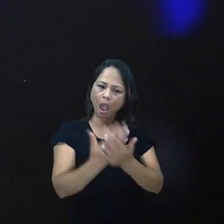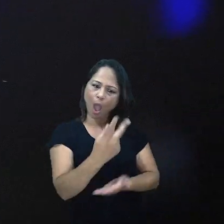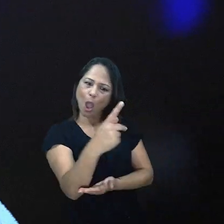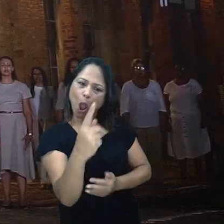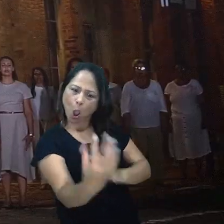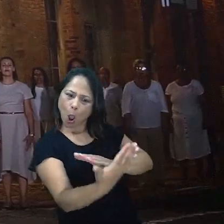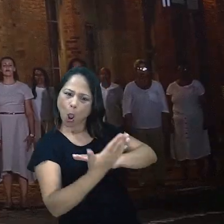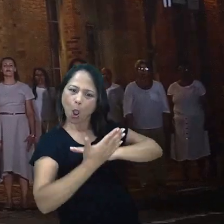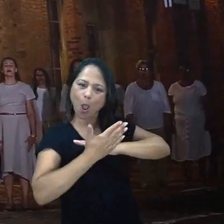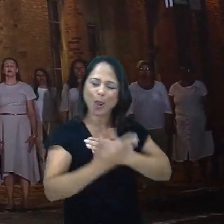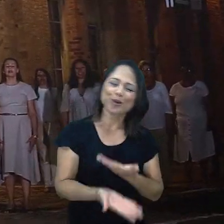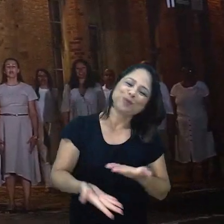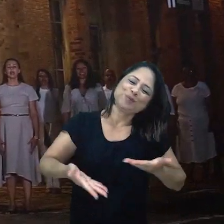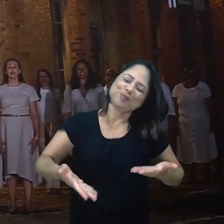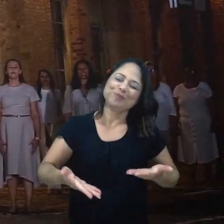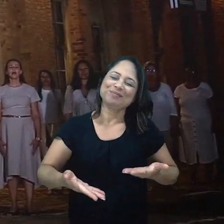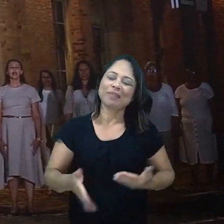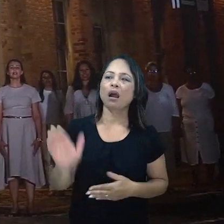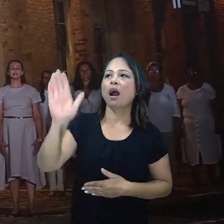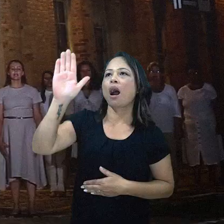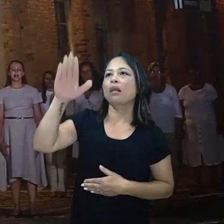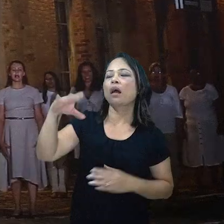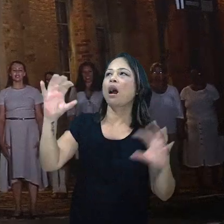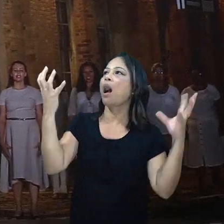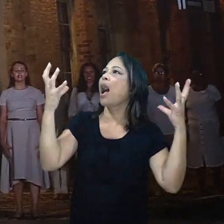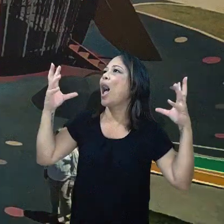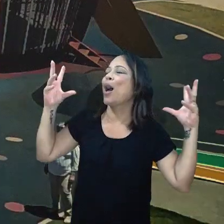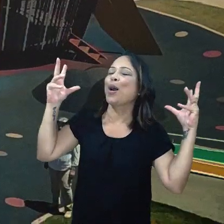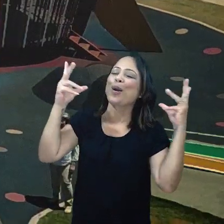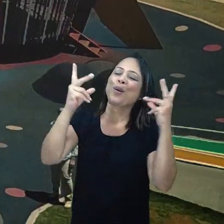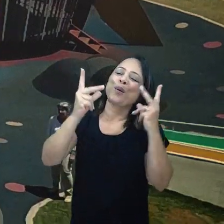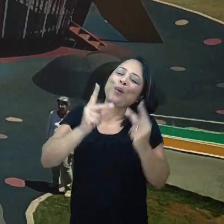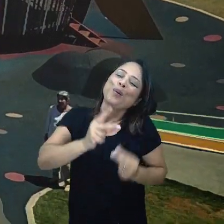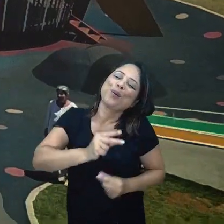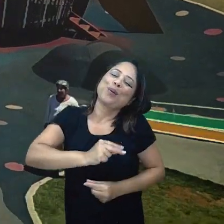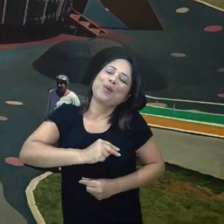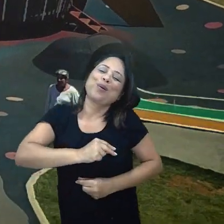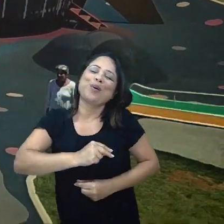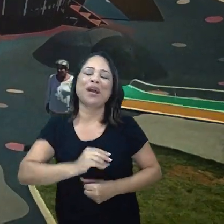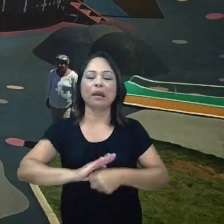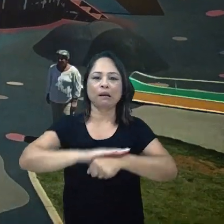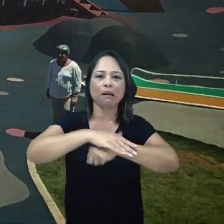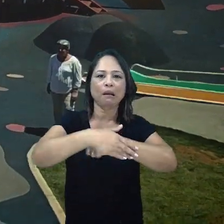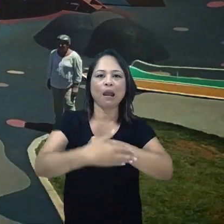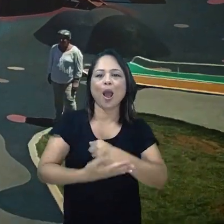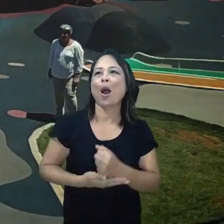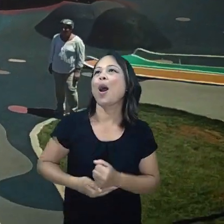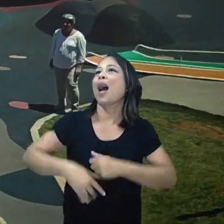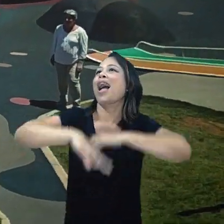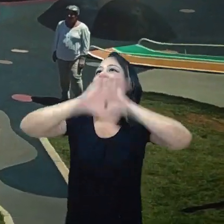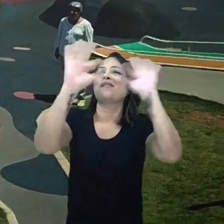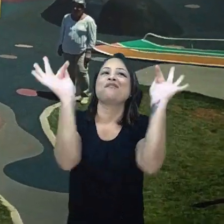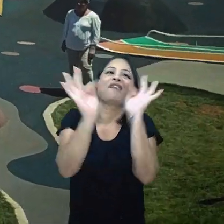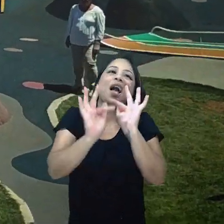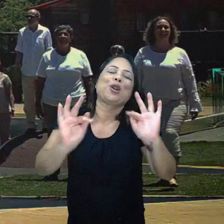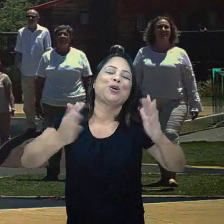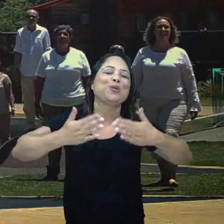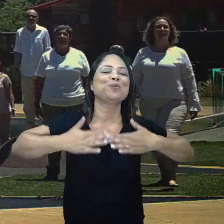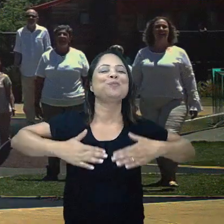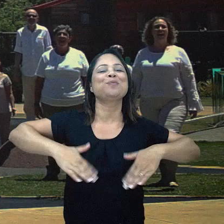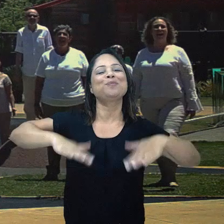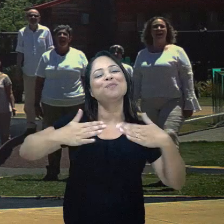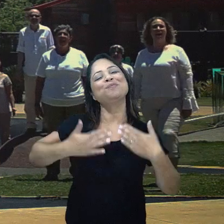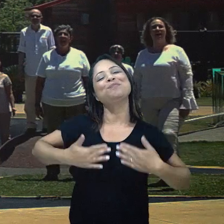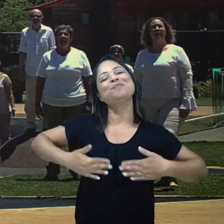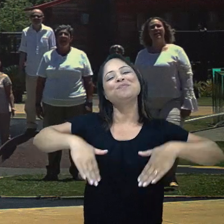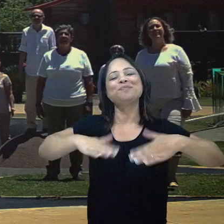e oração. Que belas tardes amenas, que lindas noites